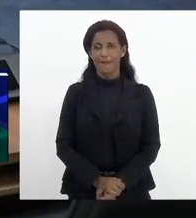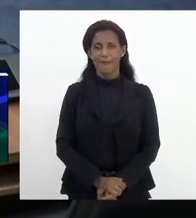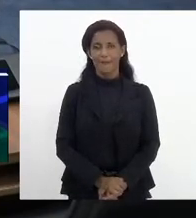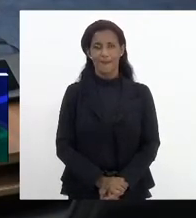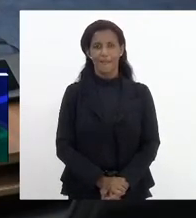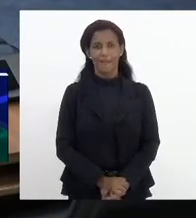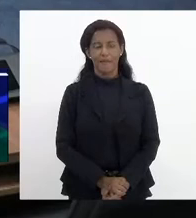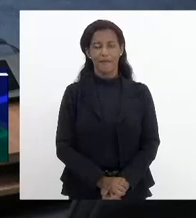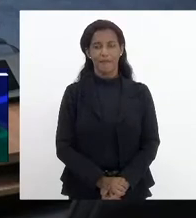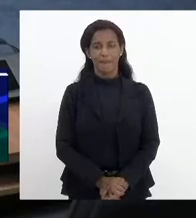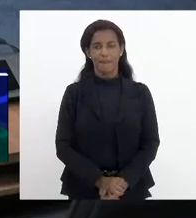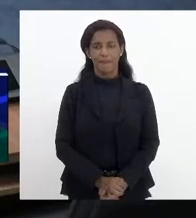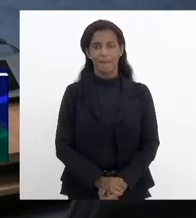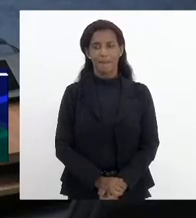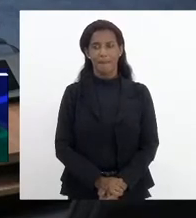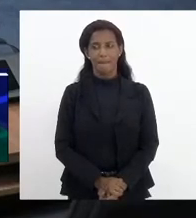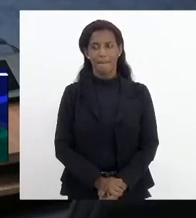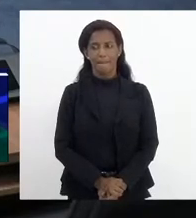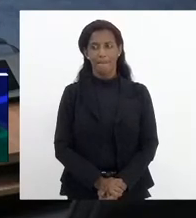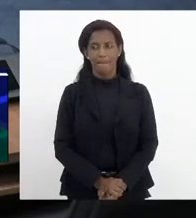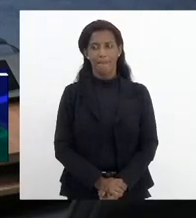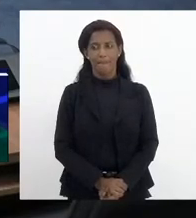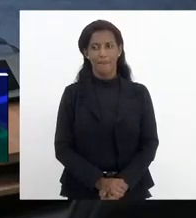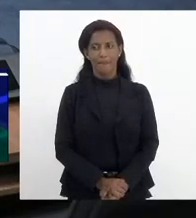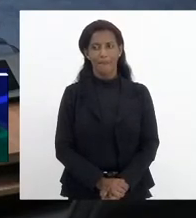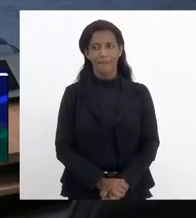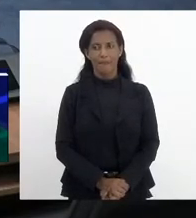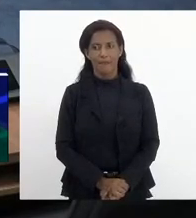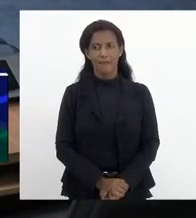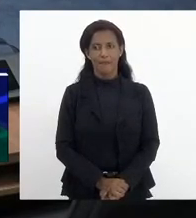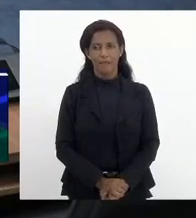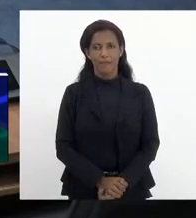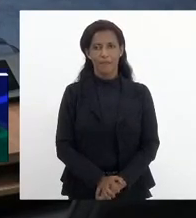Vou te explicar. Você vai ouvir com calma o que eu vou te falar.